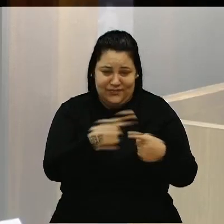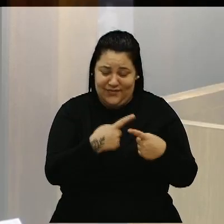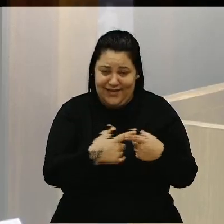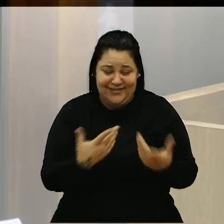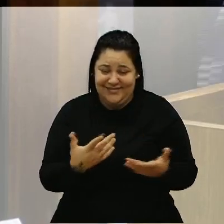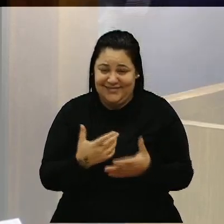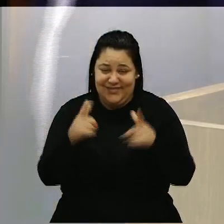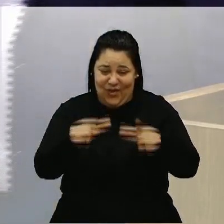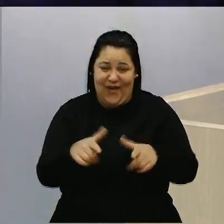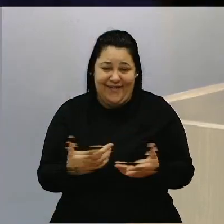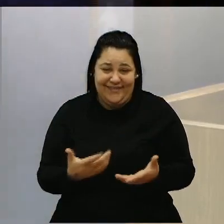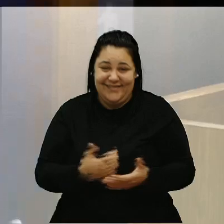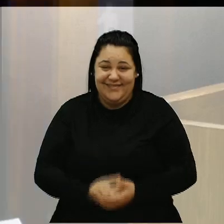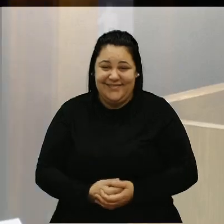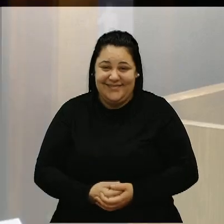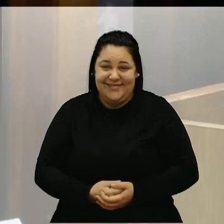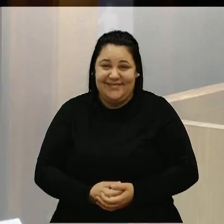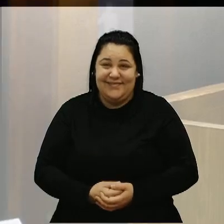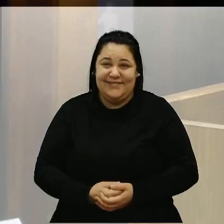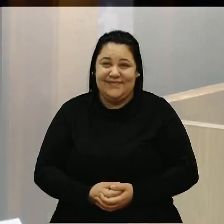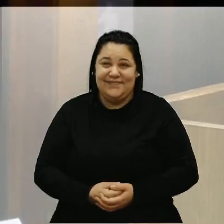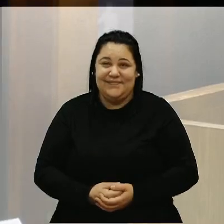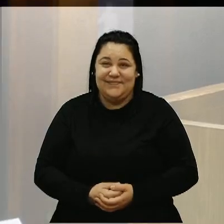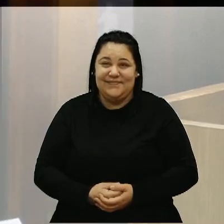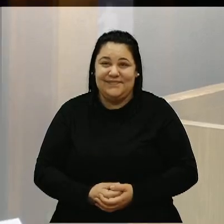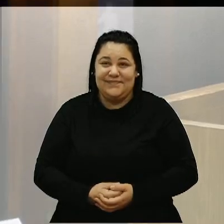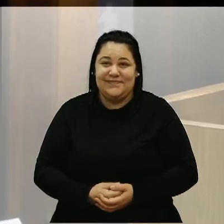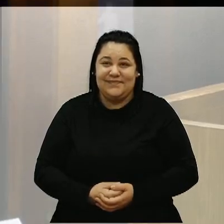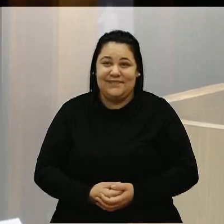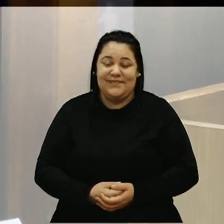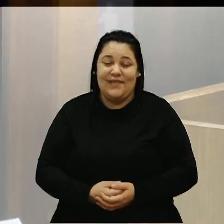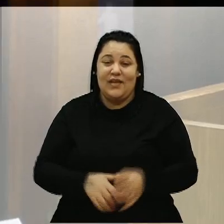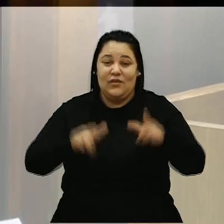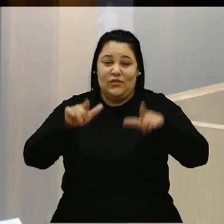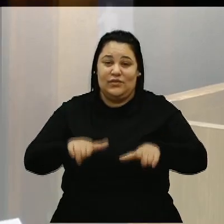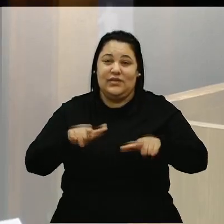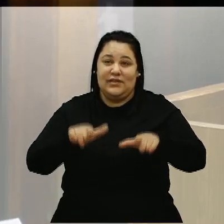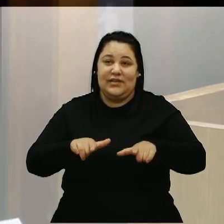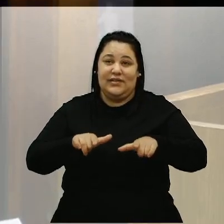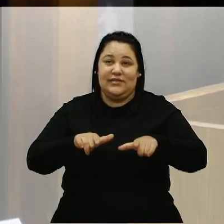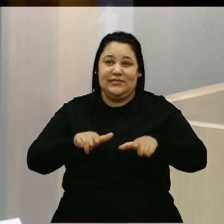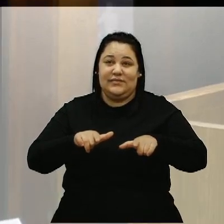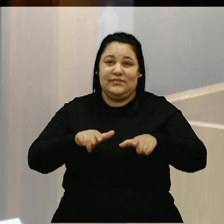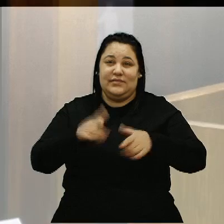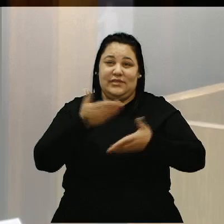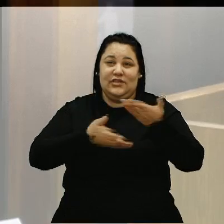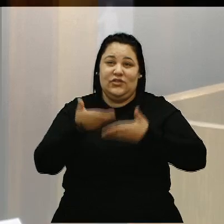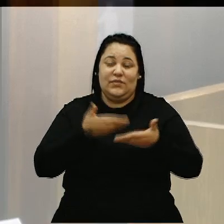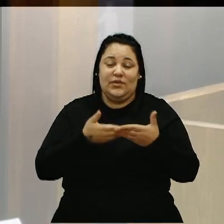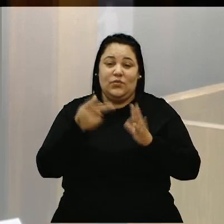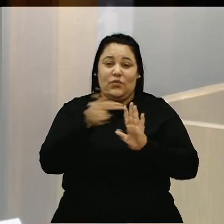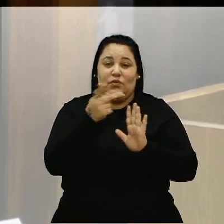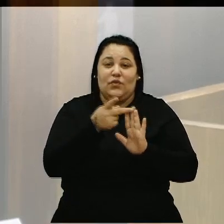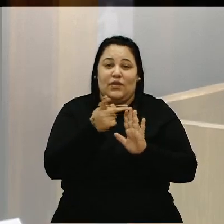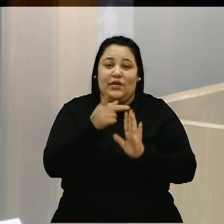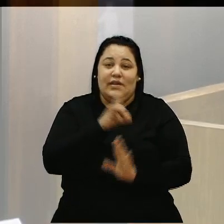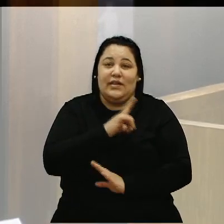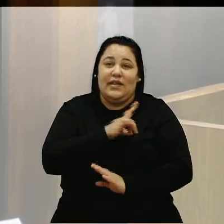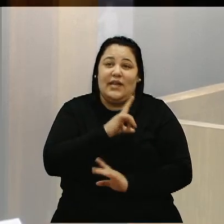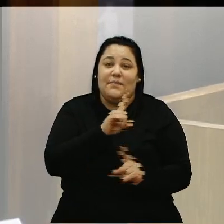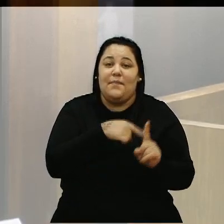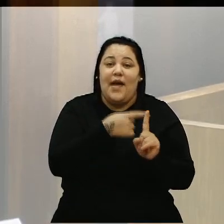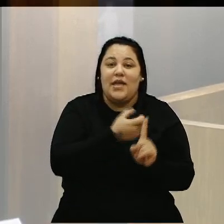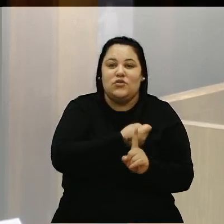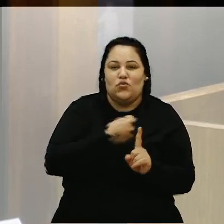Aí, o caso do lugar do atendimento mencionado, no caso um protocolo que tenha mais